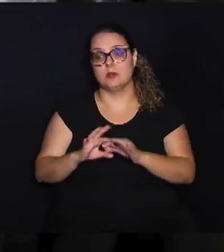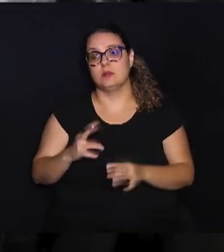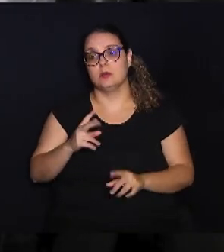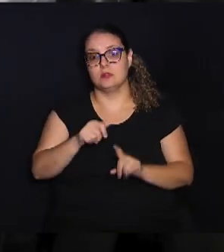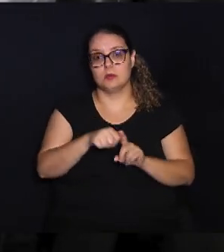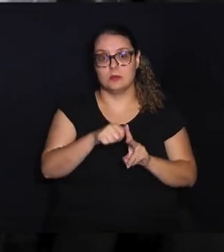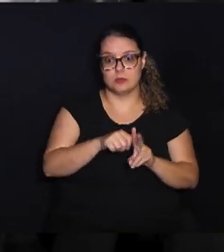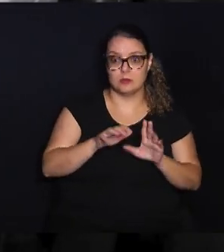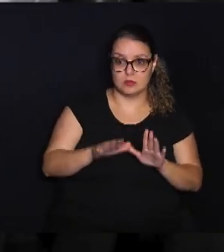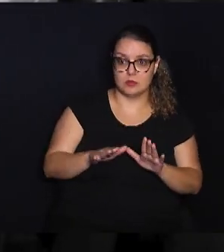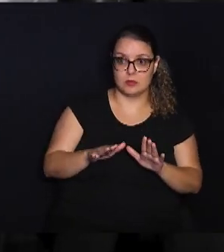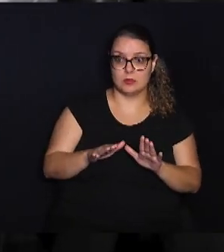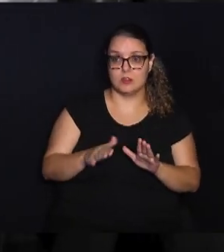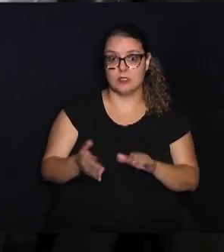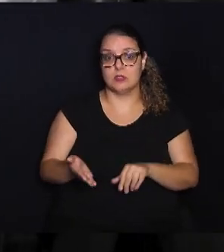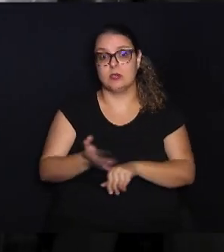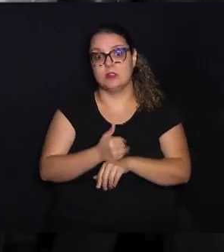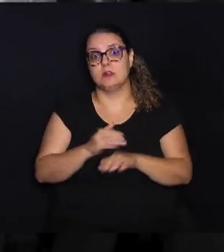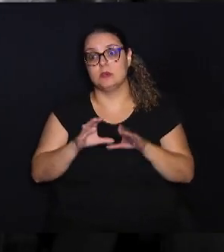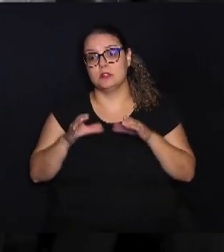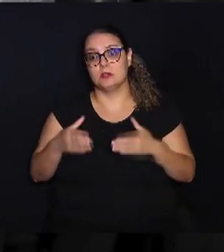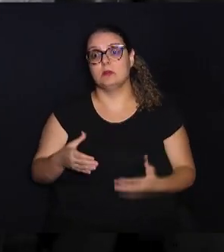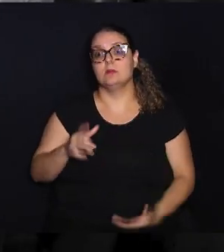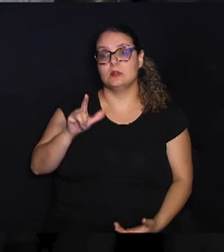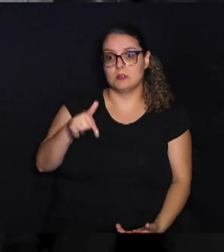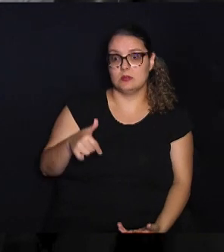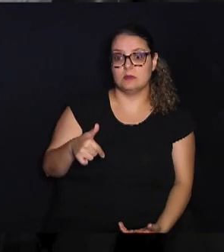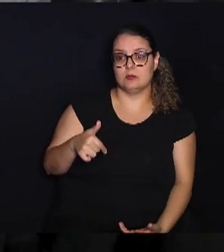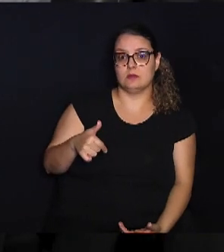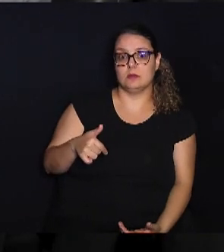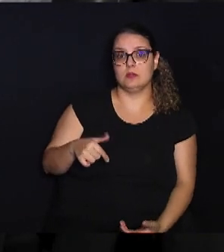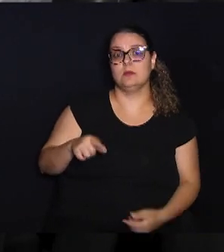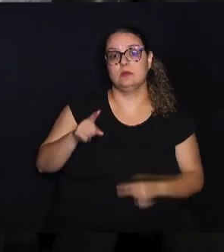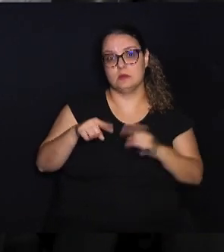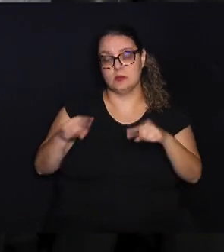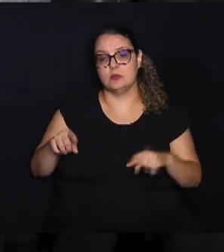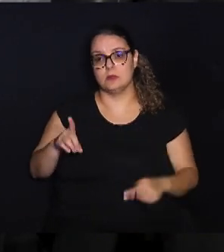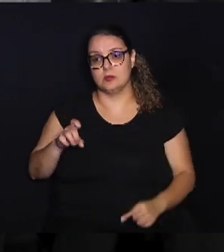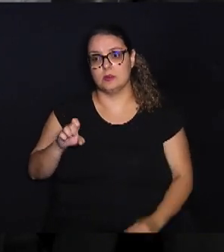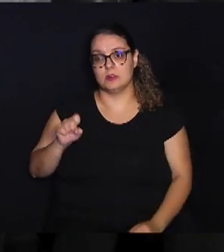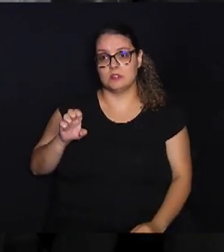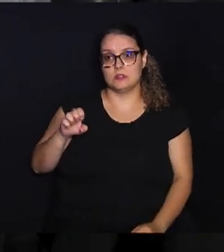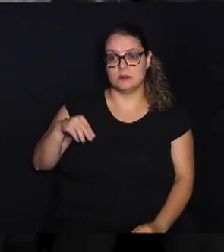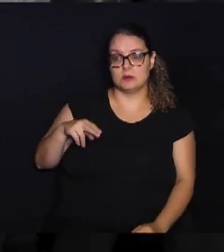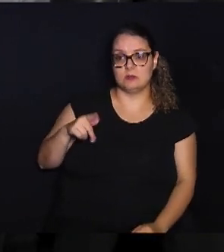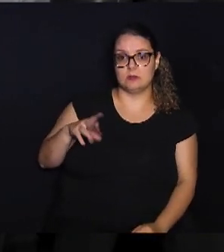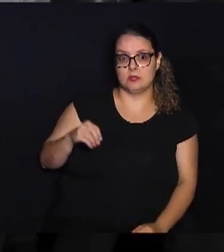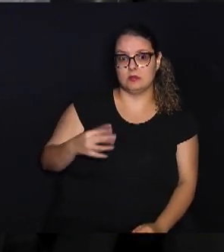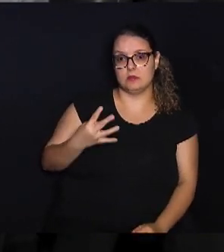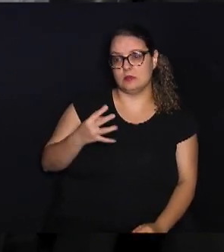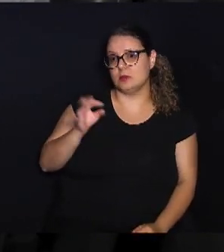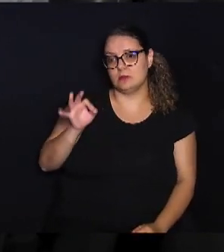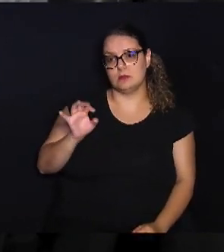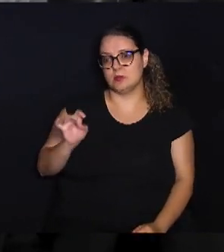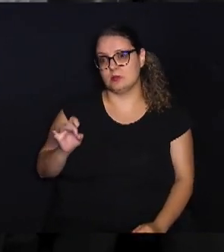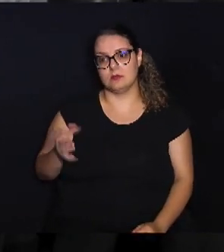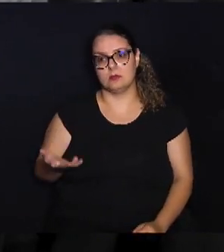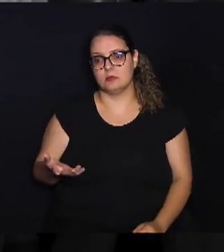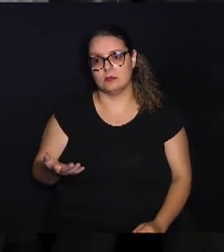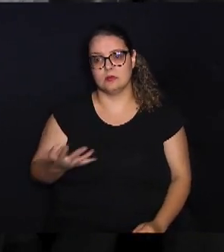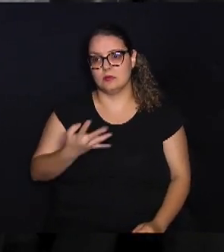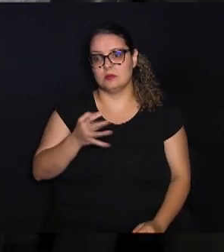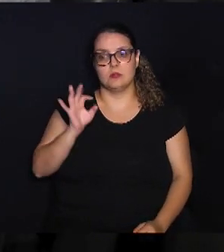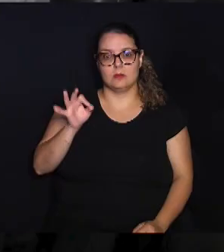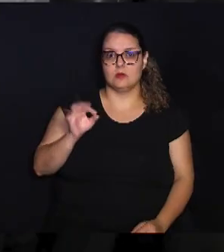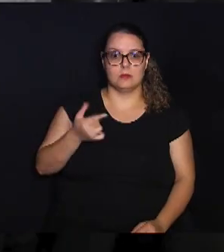meses antes da convenção para depois medir o meu desempenho, né? Eu estava nos 4% de intenção de votos. Eu falei, 4% você não